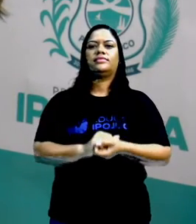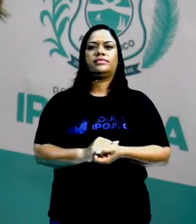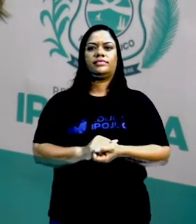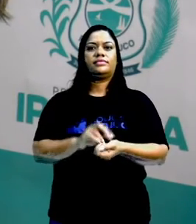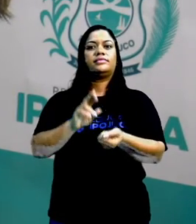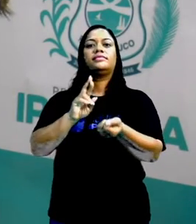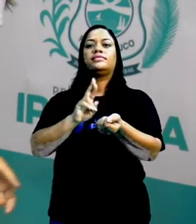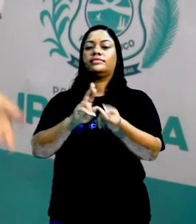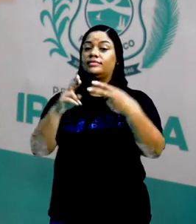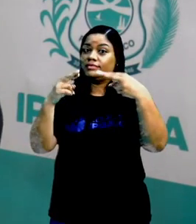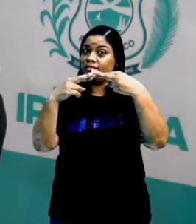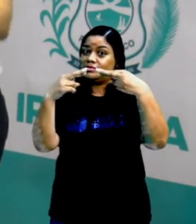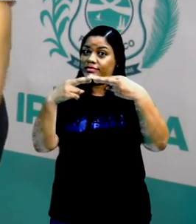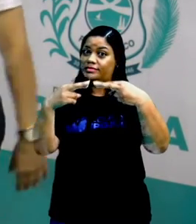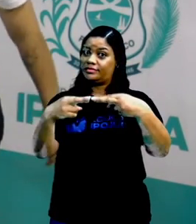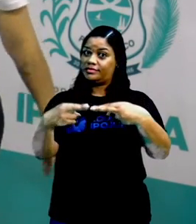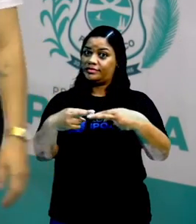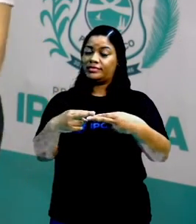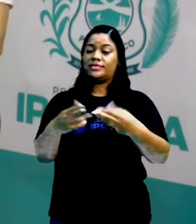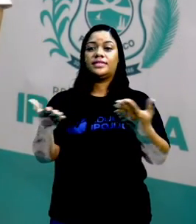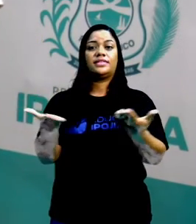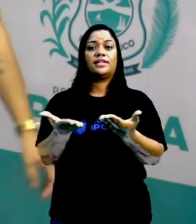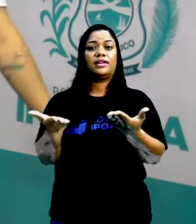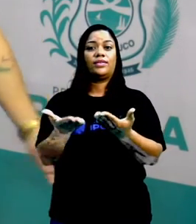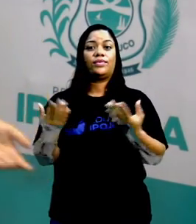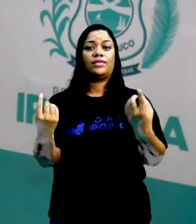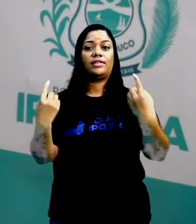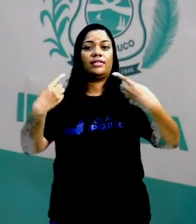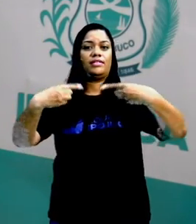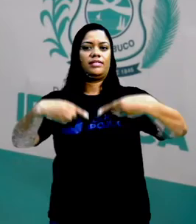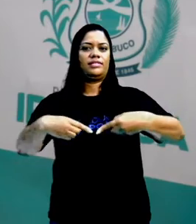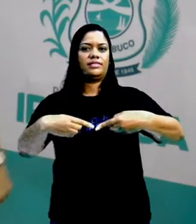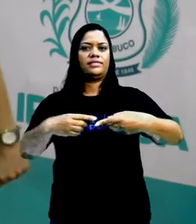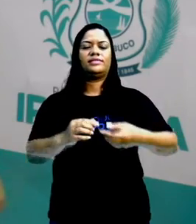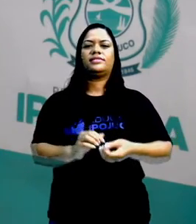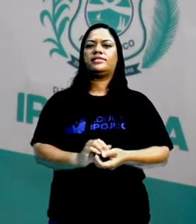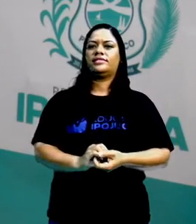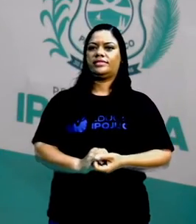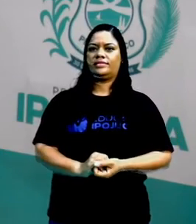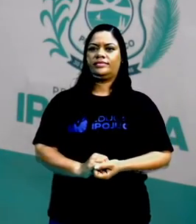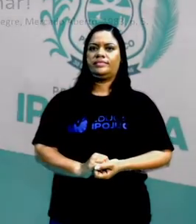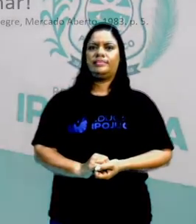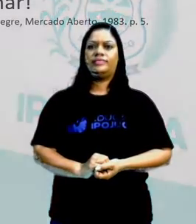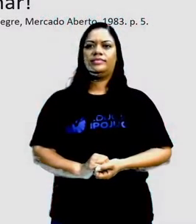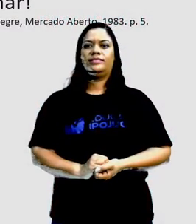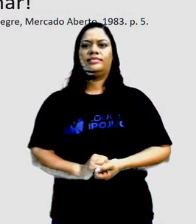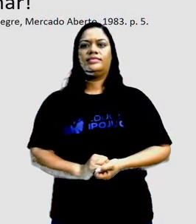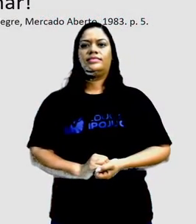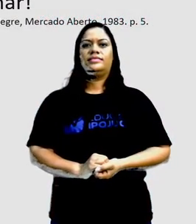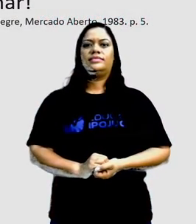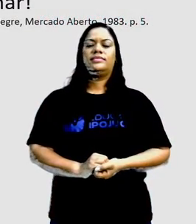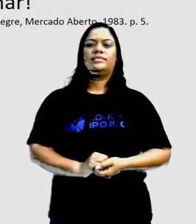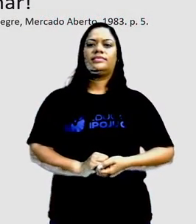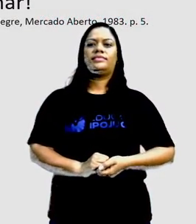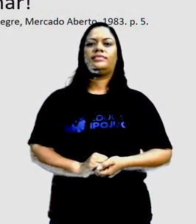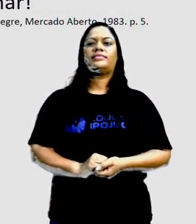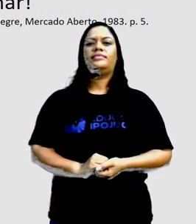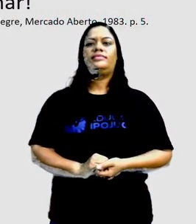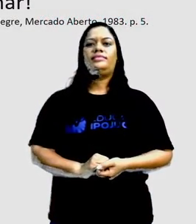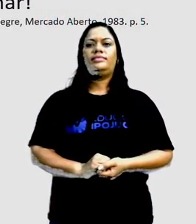rima, ok, pessoal? E aí chegou a hora do nosso desafio da hora, Cidadezinha, do Mário